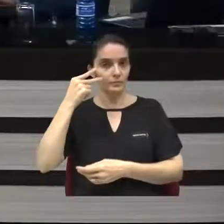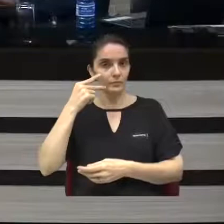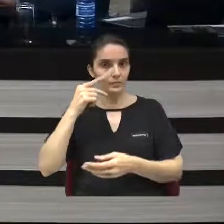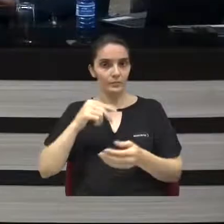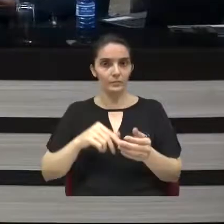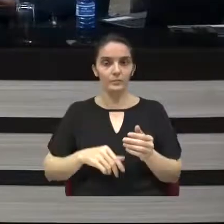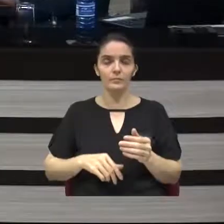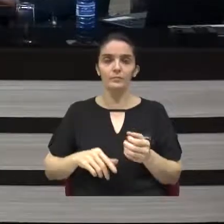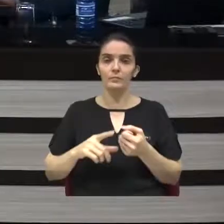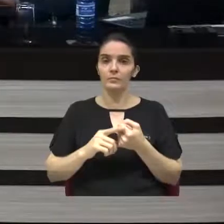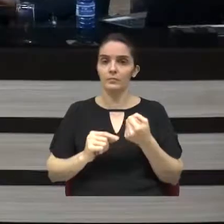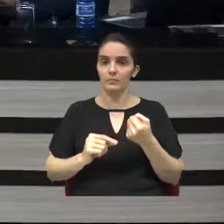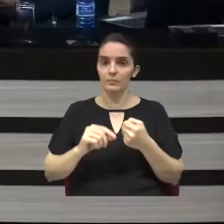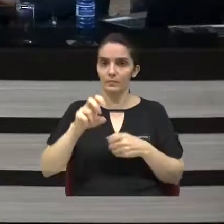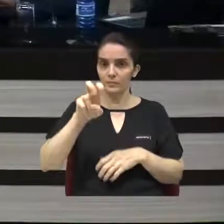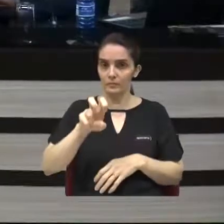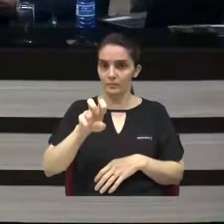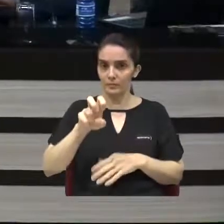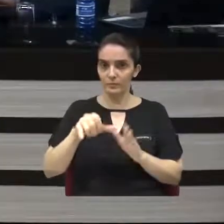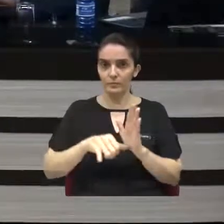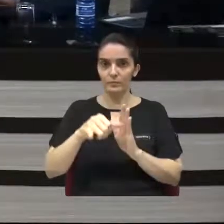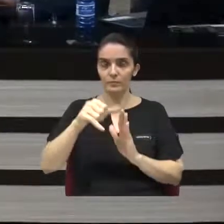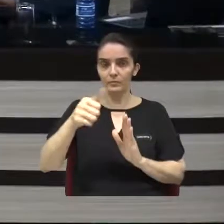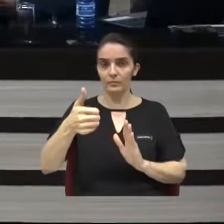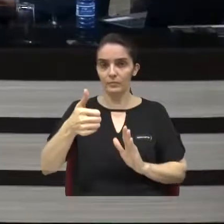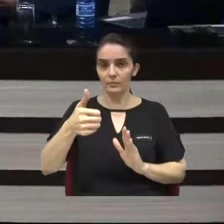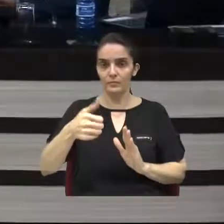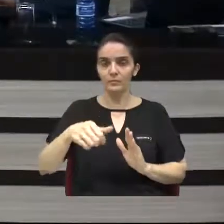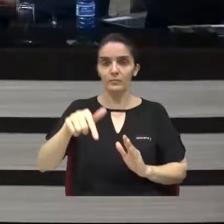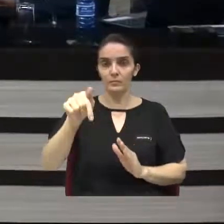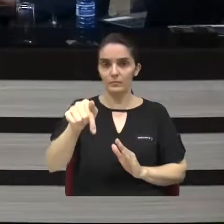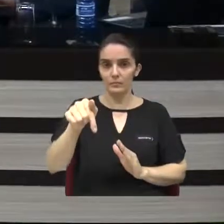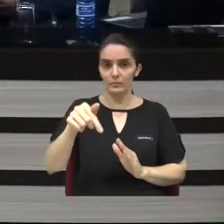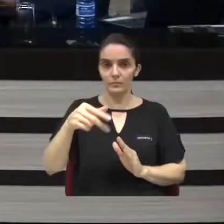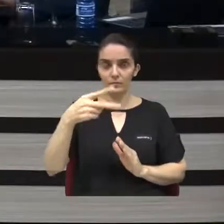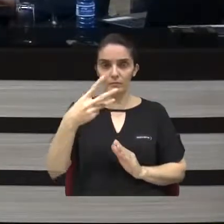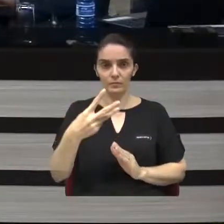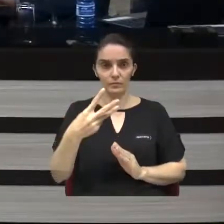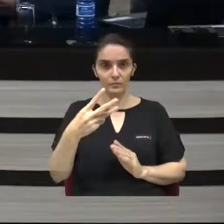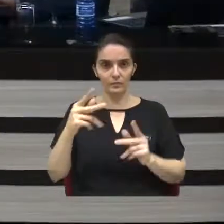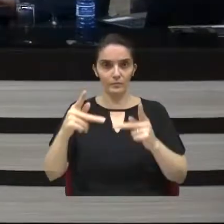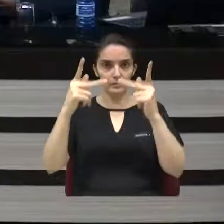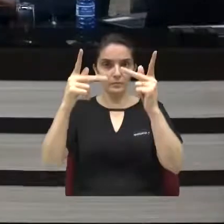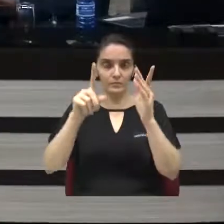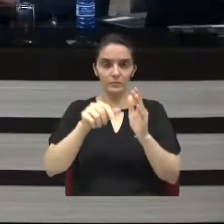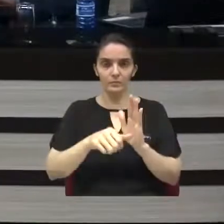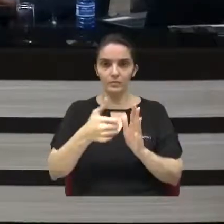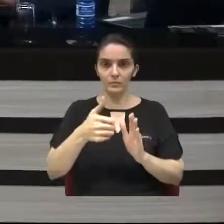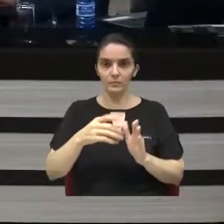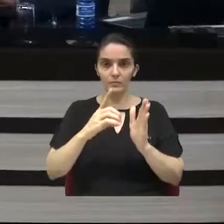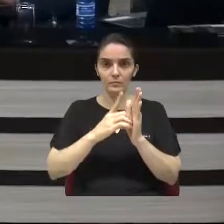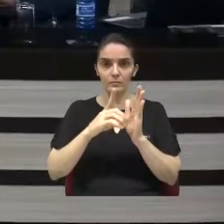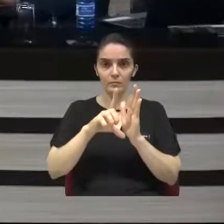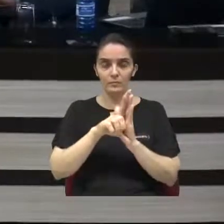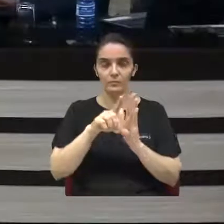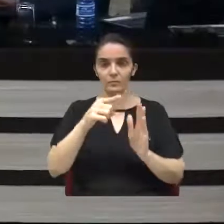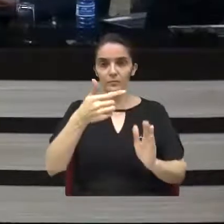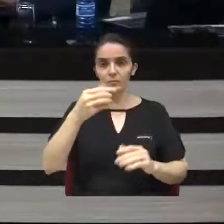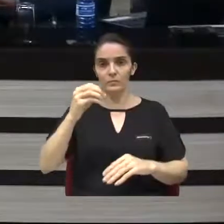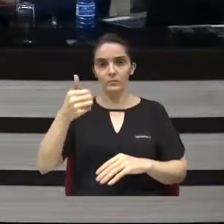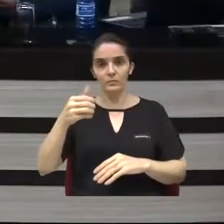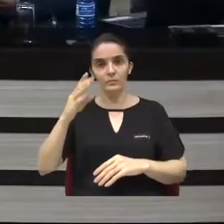fundamento nos artigos 5º, inciso 1º, e 7º, inciso 3º e parágrafo 1º, do Decreto-Lei 201,